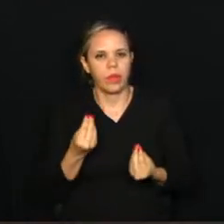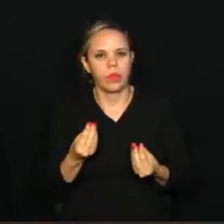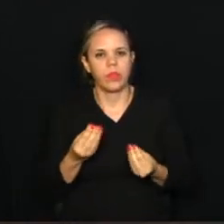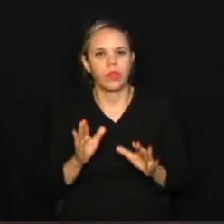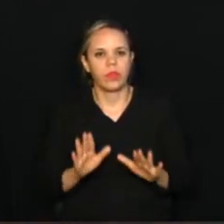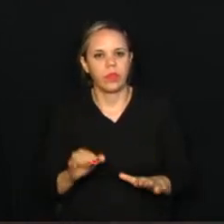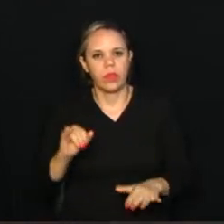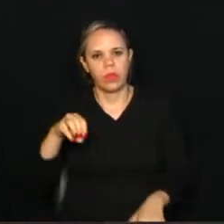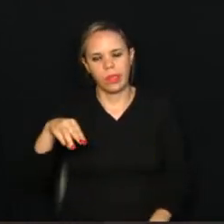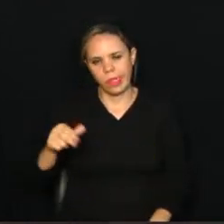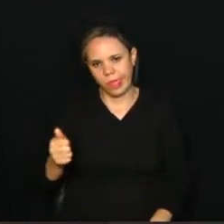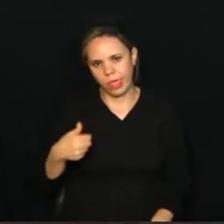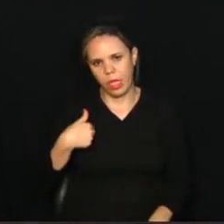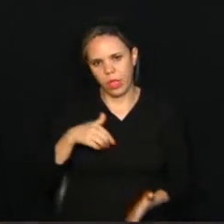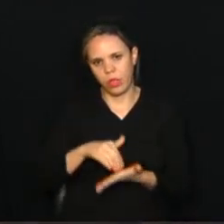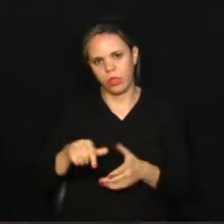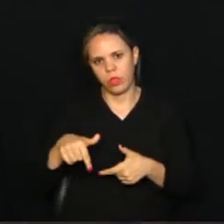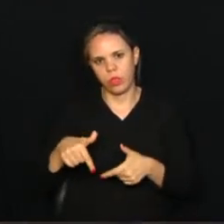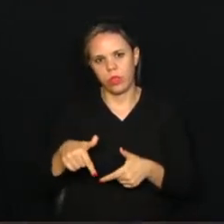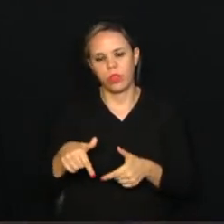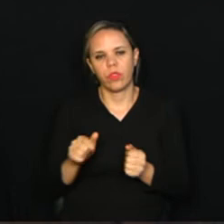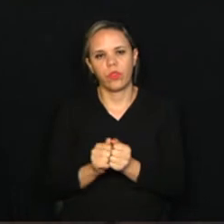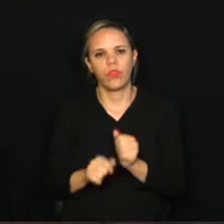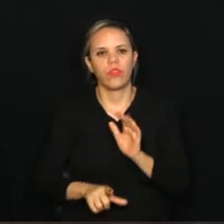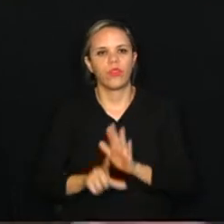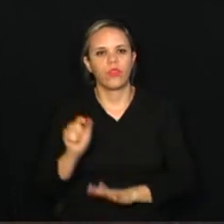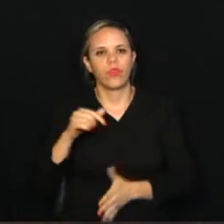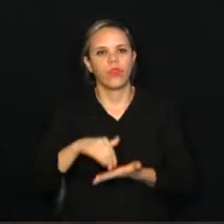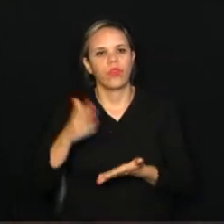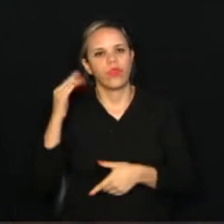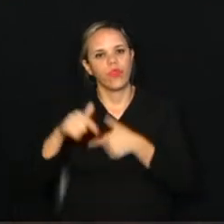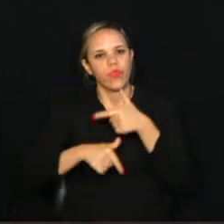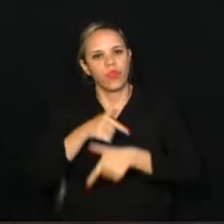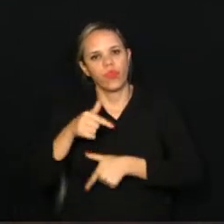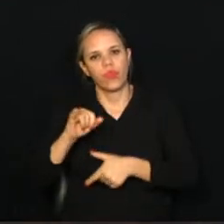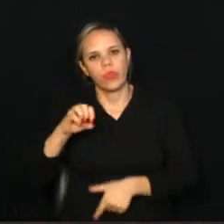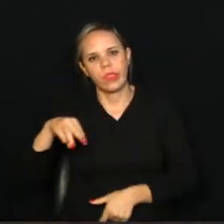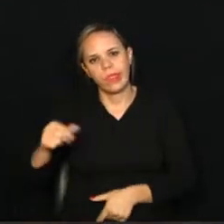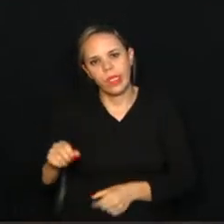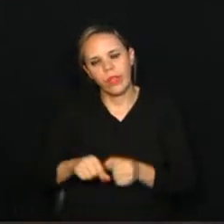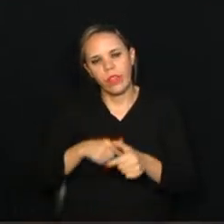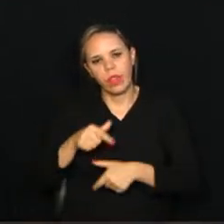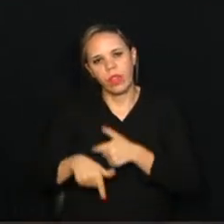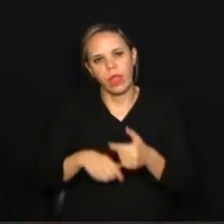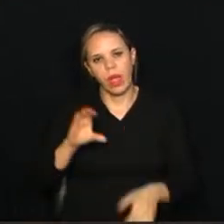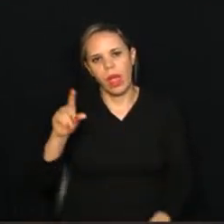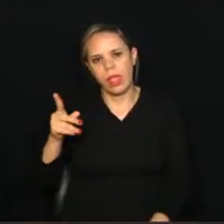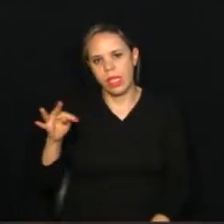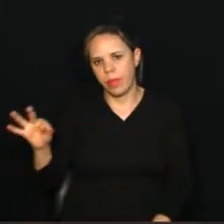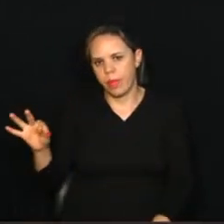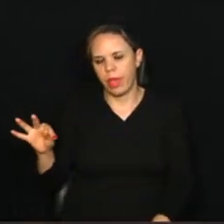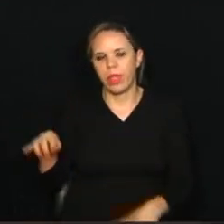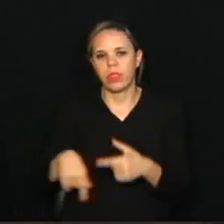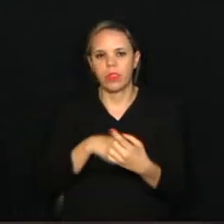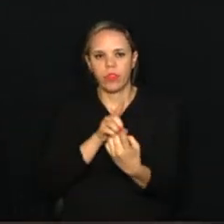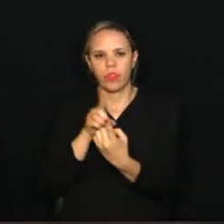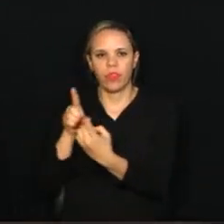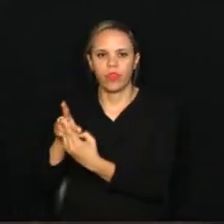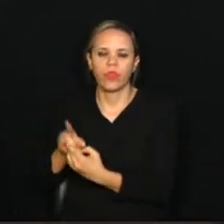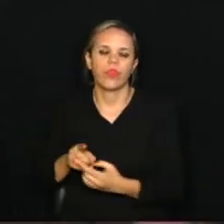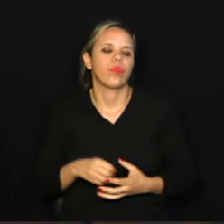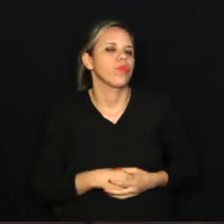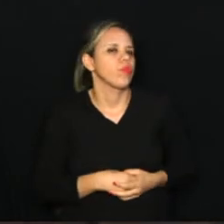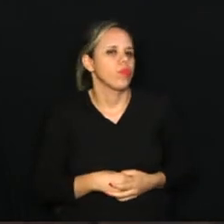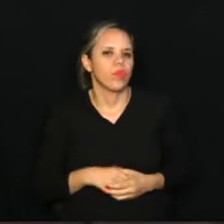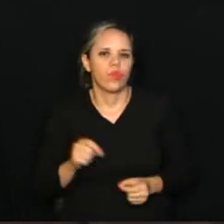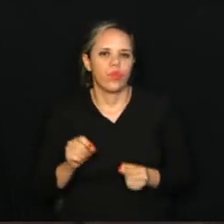a IMA, eu fui secretário de Trabalho e Renda, eu sei o trabalho que a IMA fazia no CEPAT de atendimento, né? O